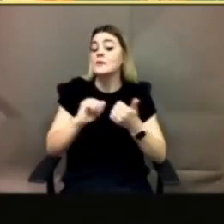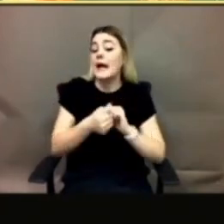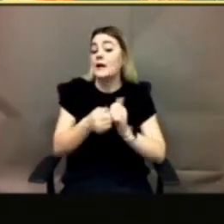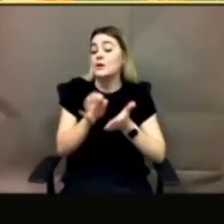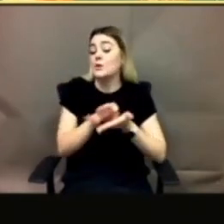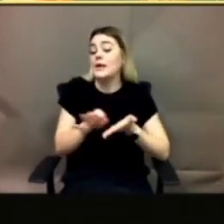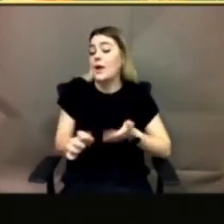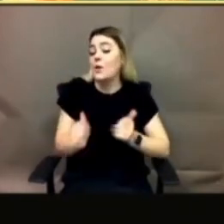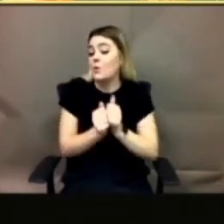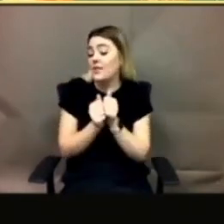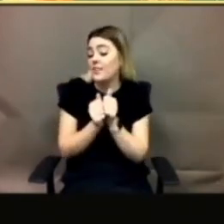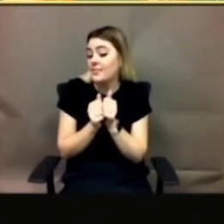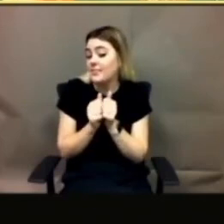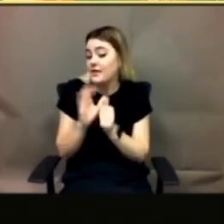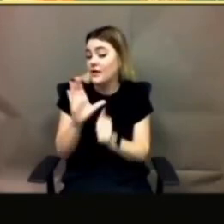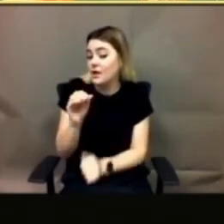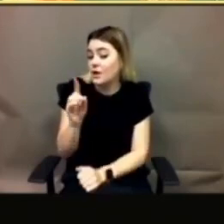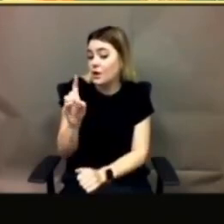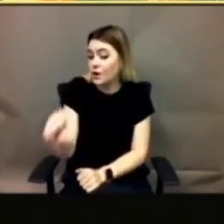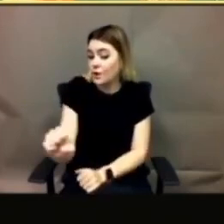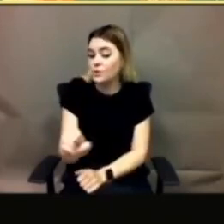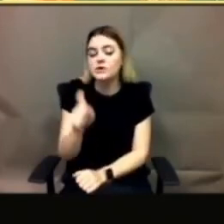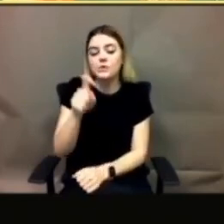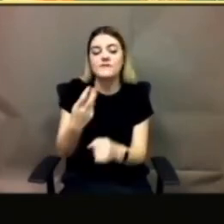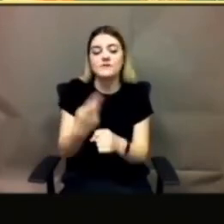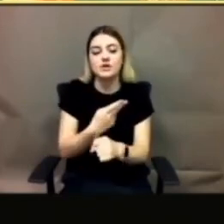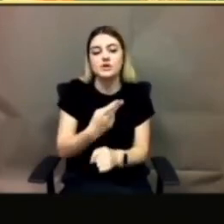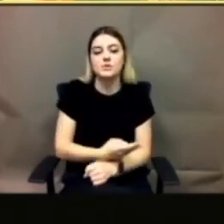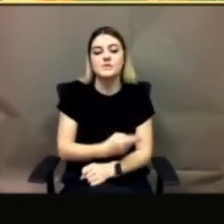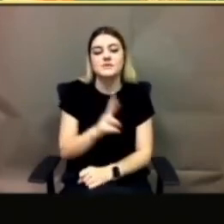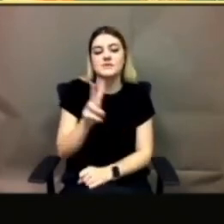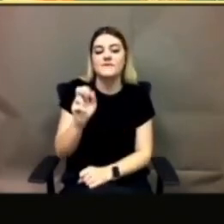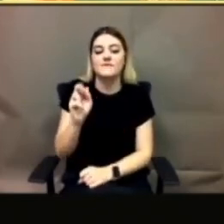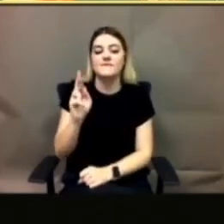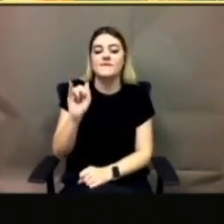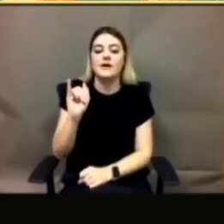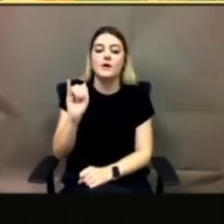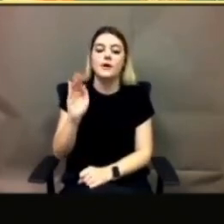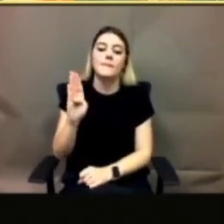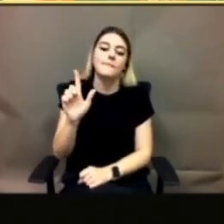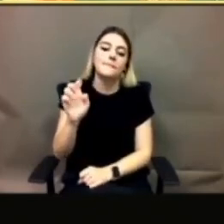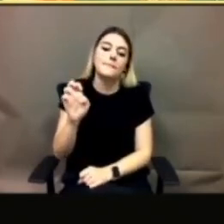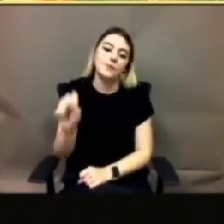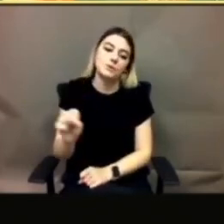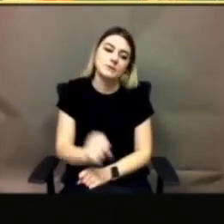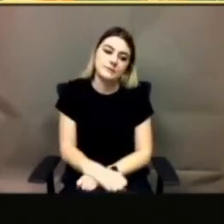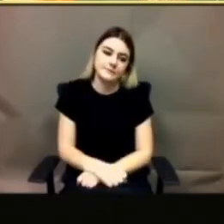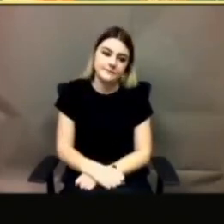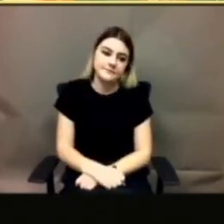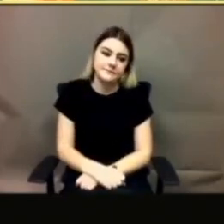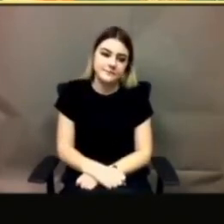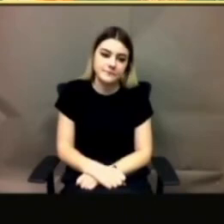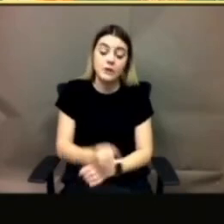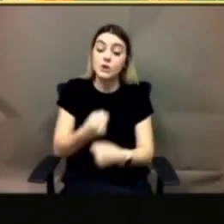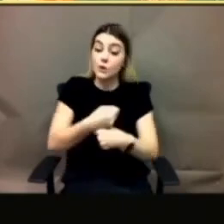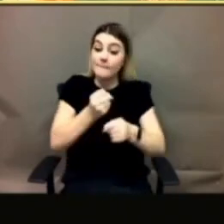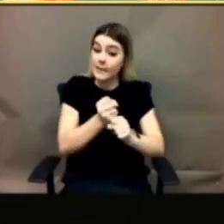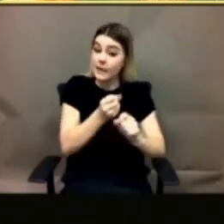conta isso com o código? Então vamos usar as variáveis. Então o Scratch